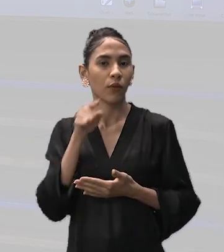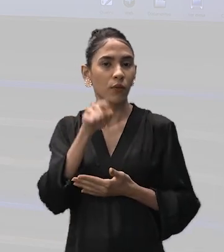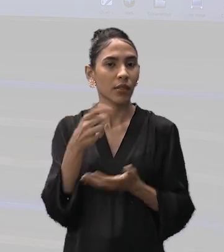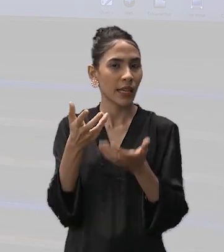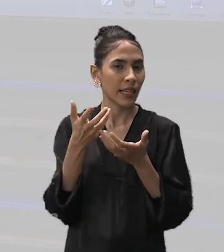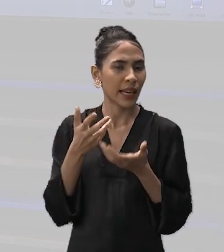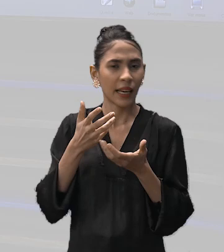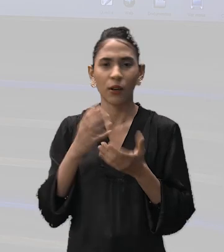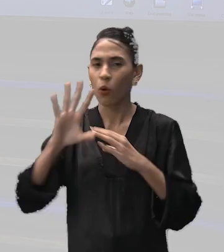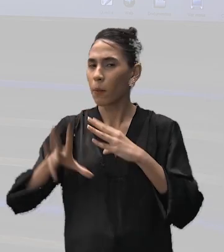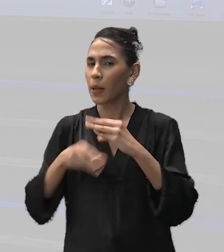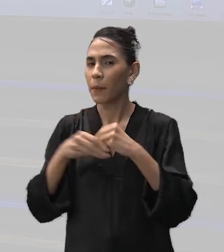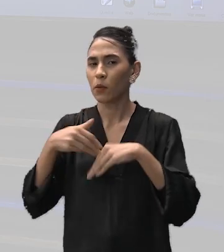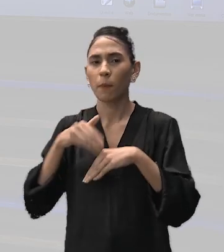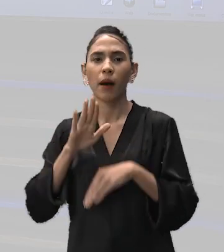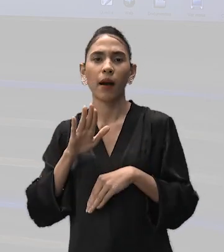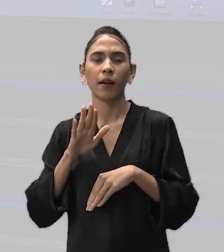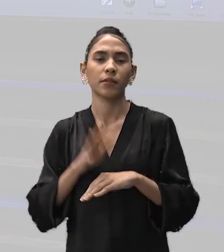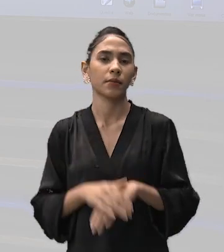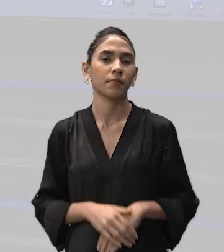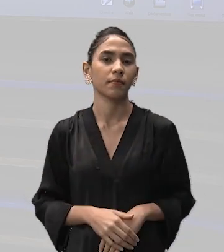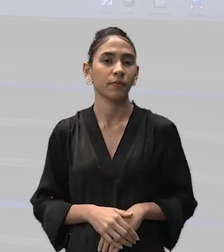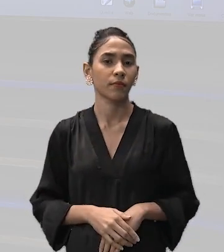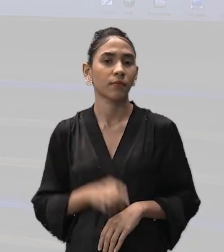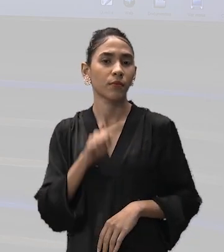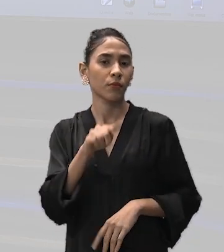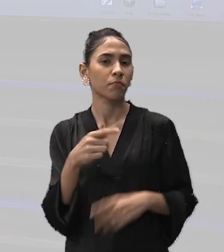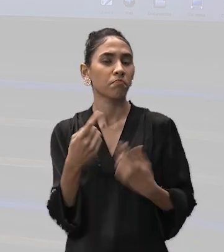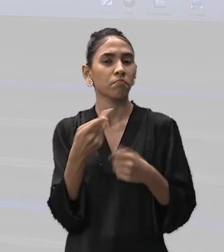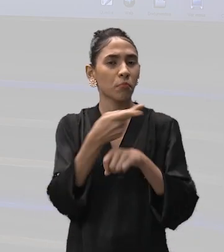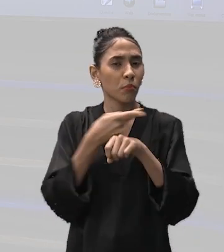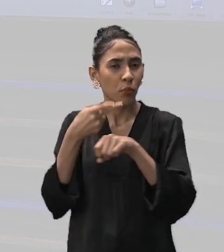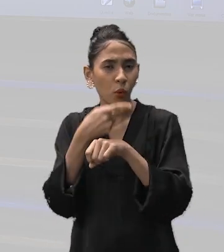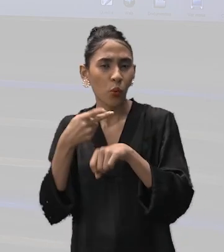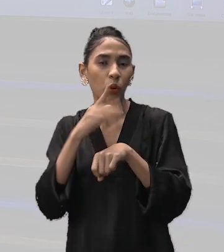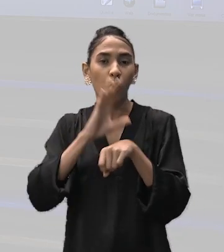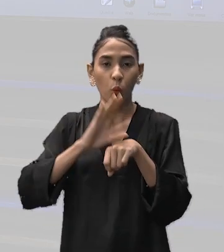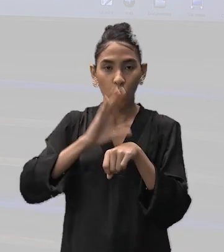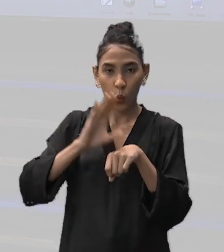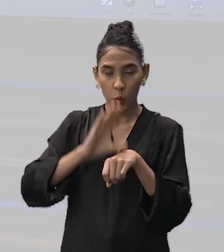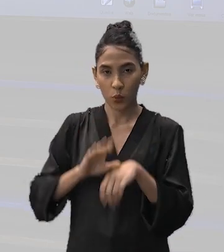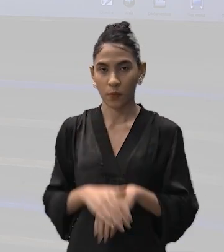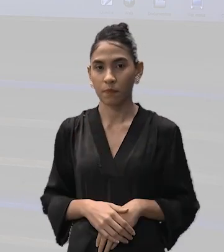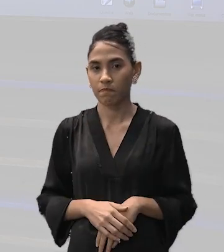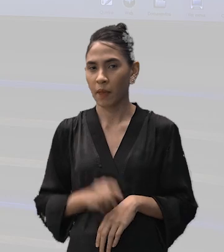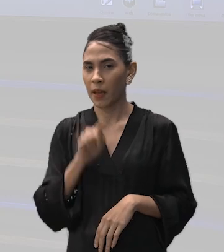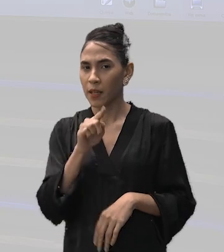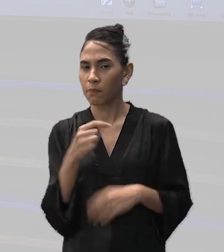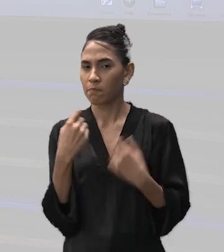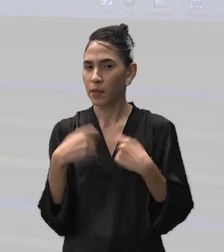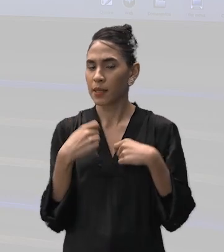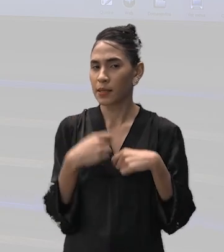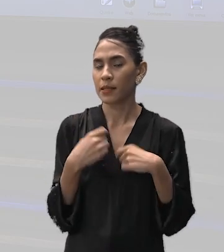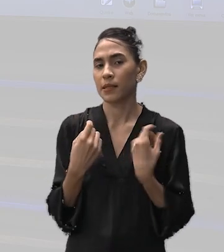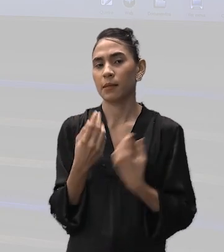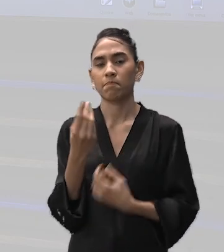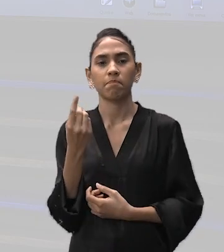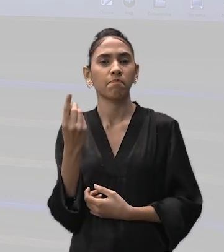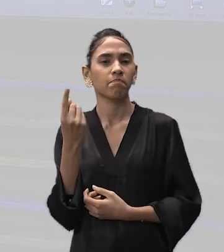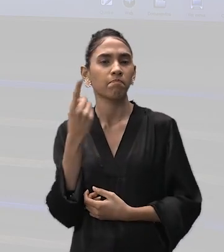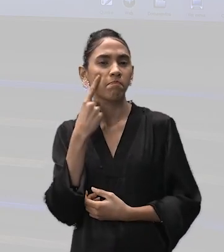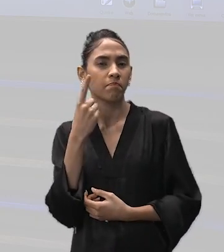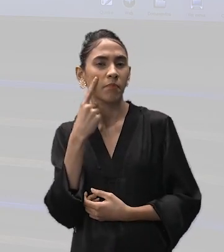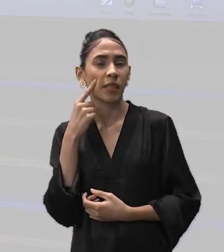um adendo, você quer um algo a mais. E para isso você vai à procura de um curso. Aí você tem que verificar se, de repente,